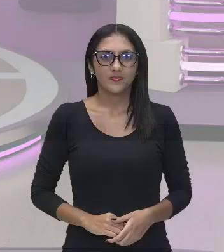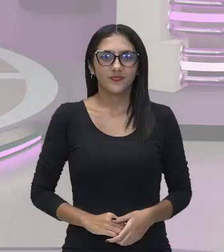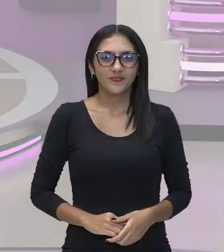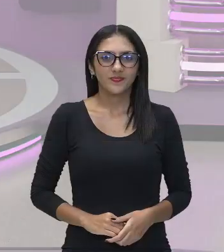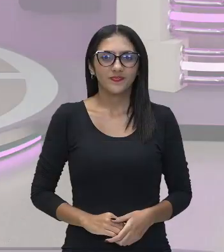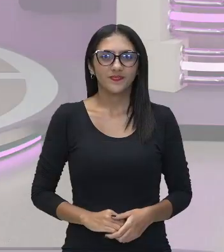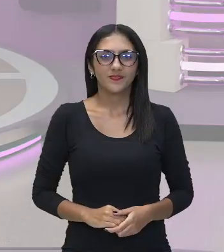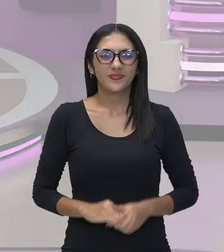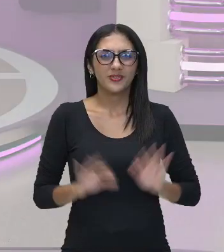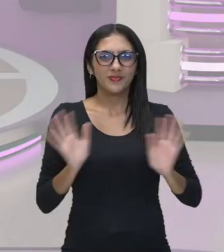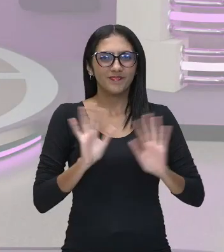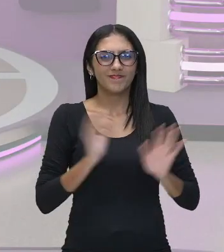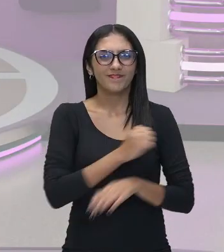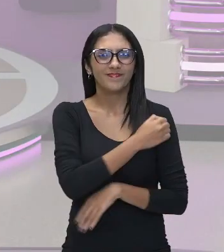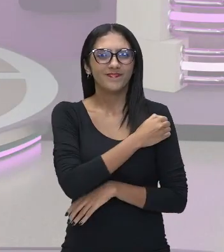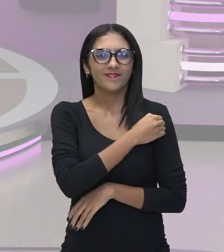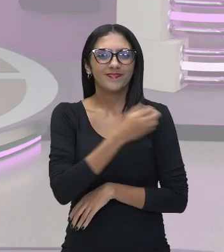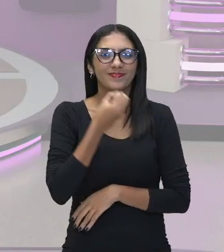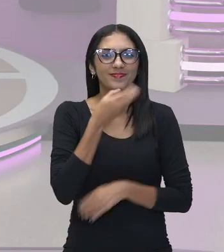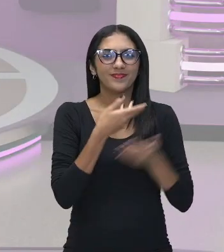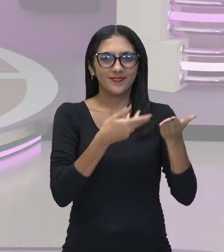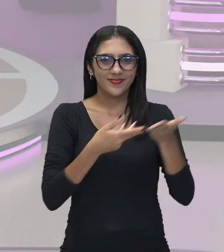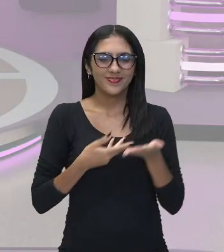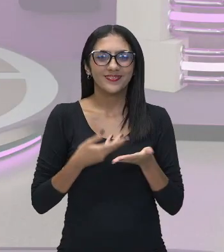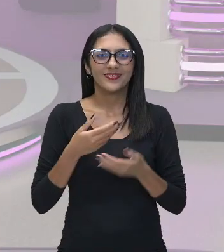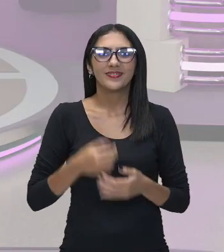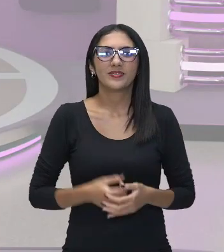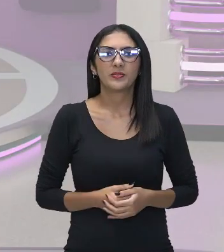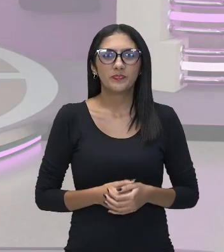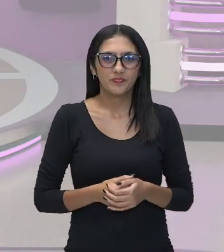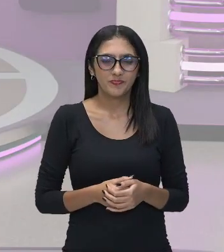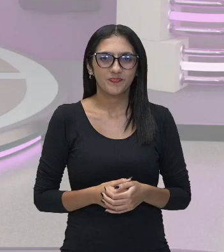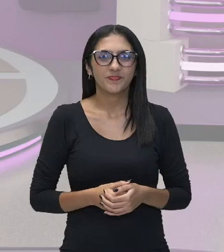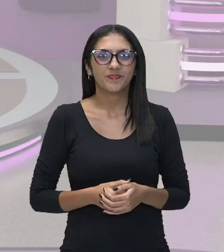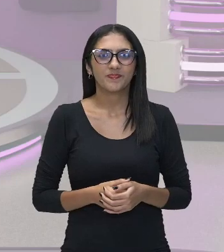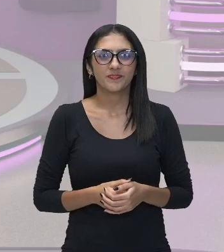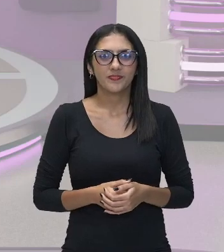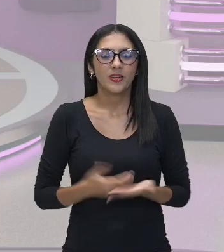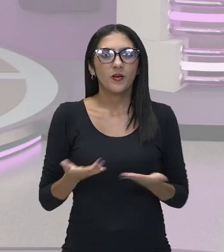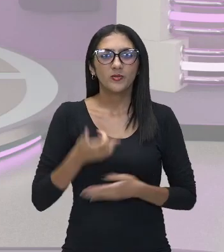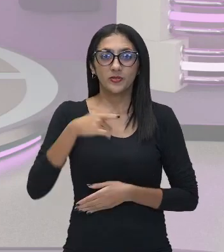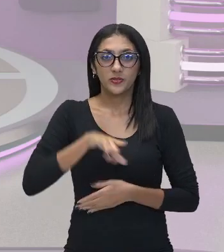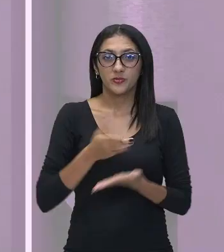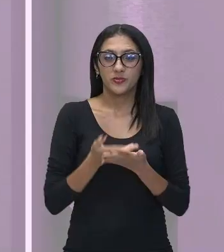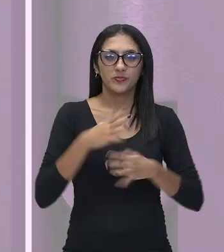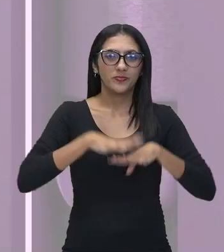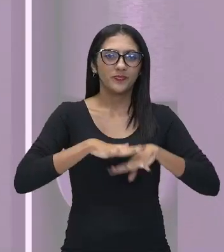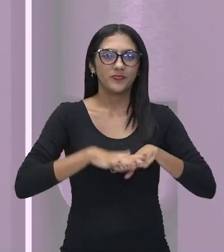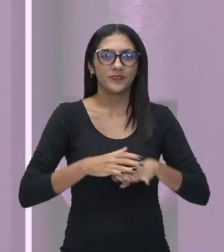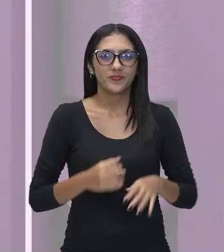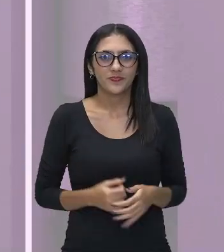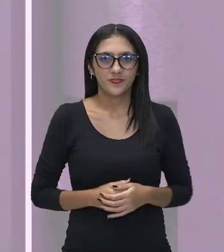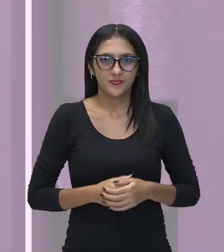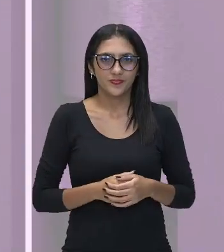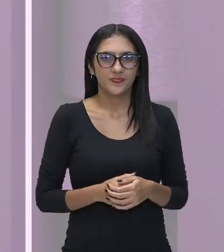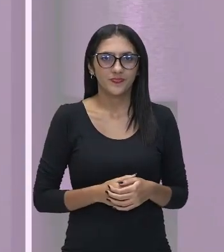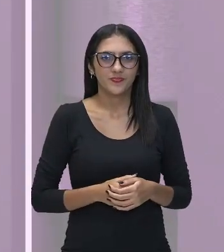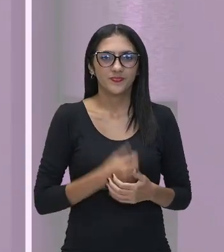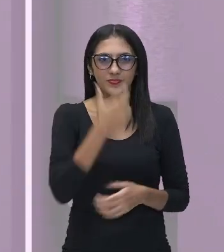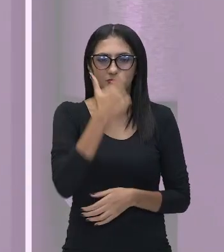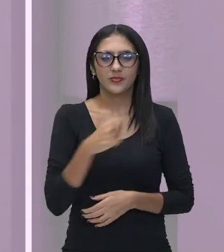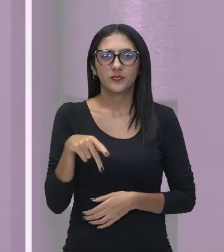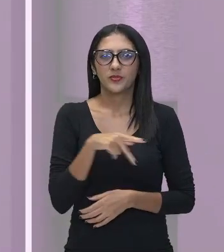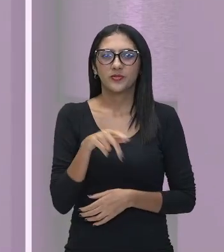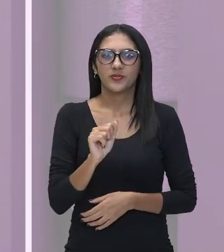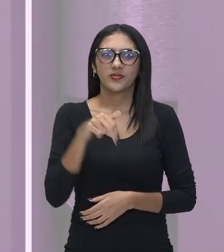Olá meus queridos alunos e alunas sejam todos muito bem-vindos muito bem-vindas para mais uma aula de matemática aqui quem vos